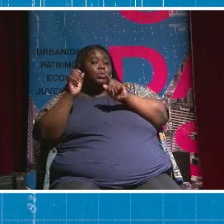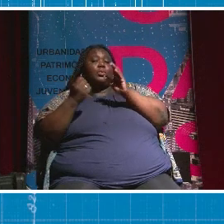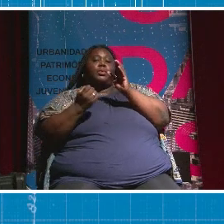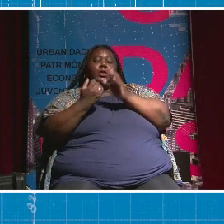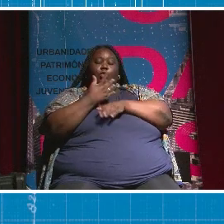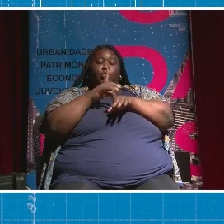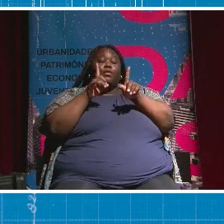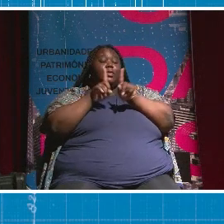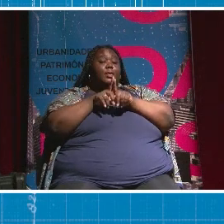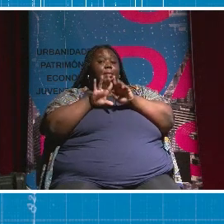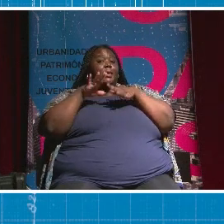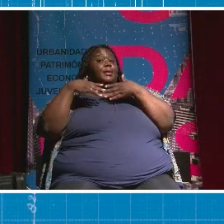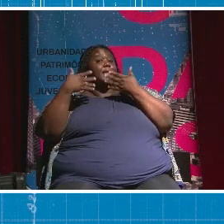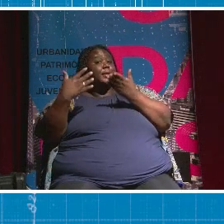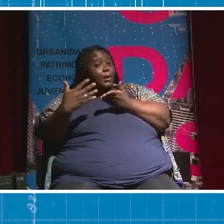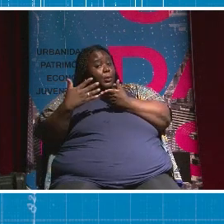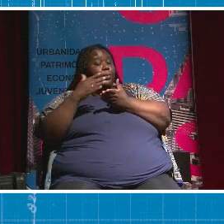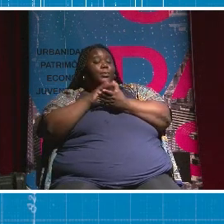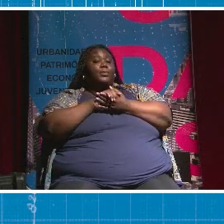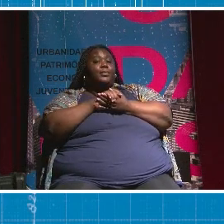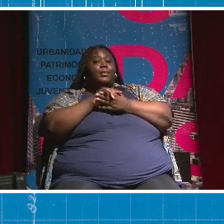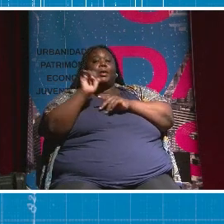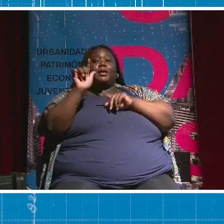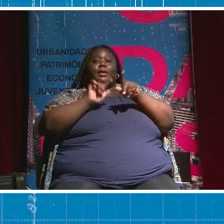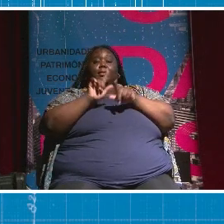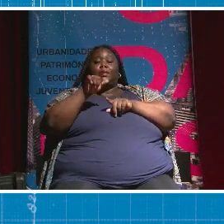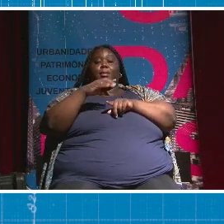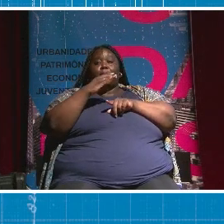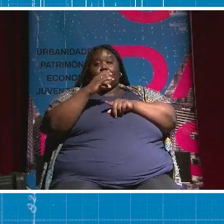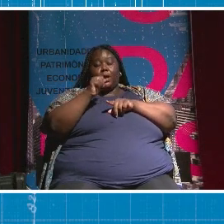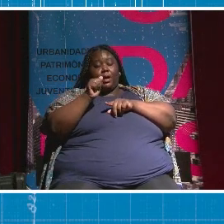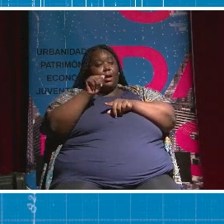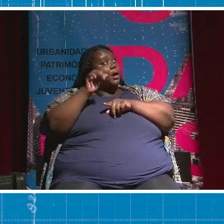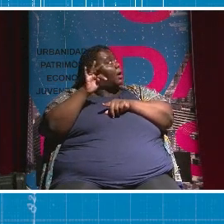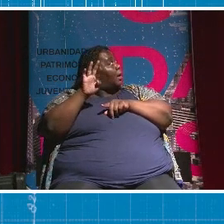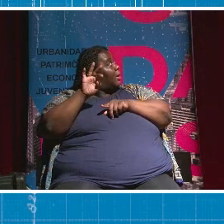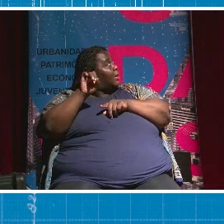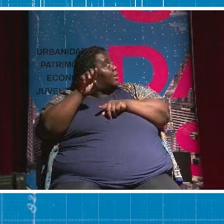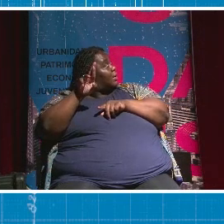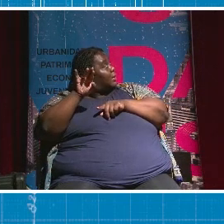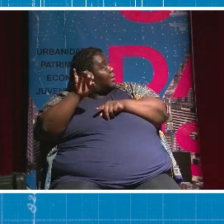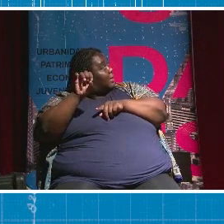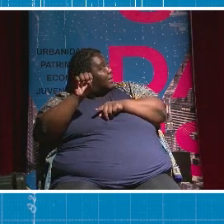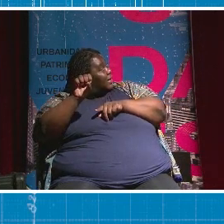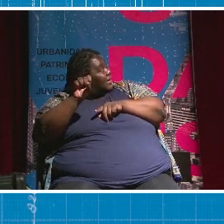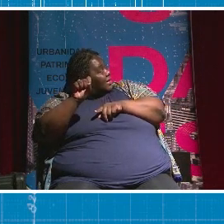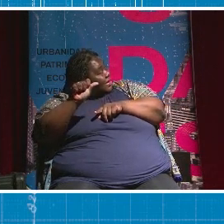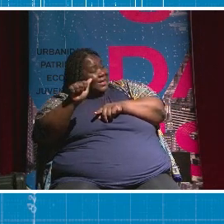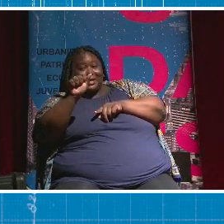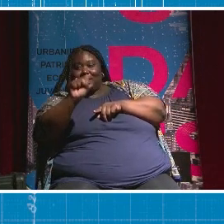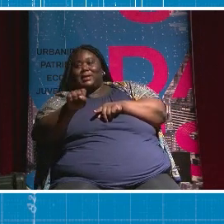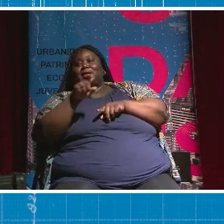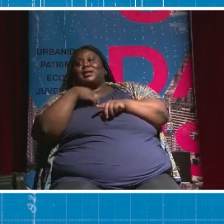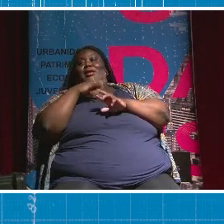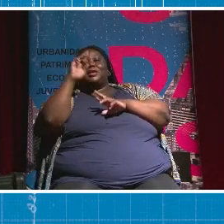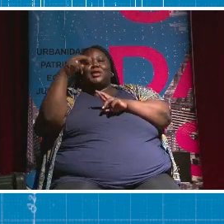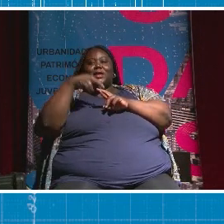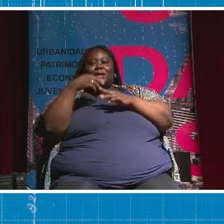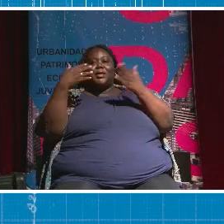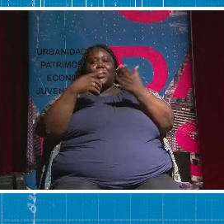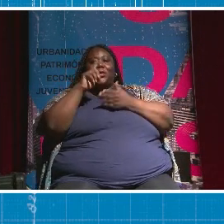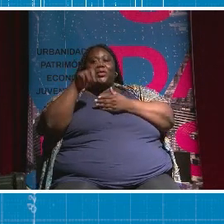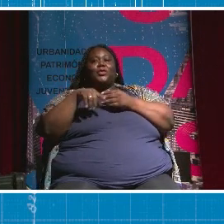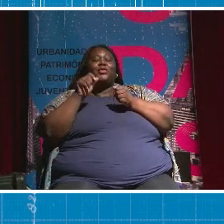criativa. Então, nesse trabalho da cátedra, na qual eu tenho representado, que aqui no